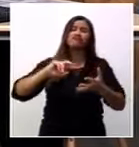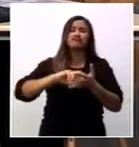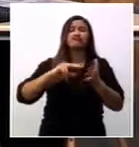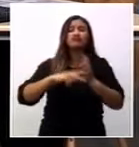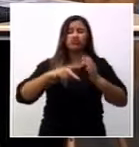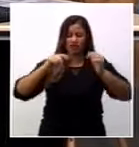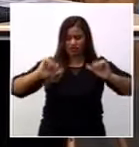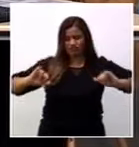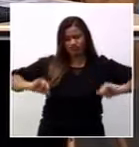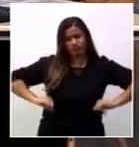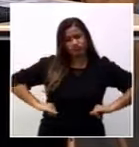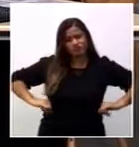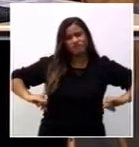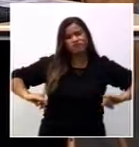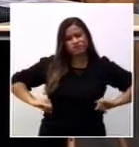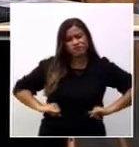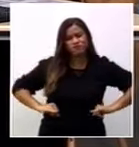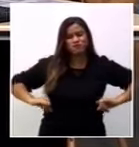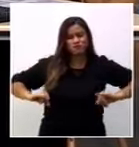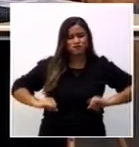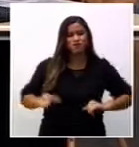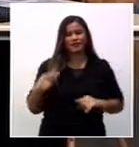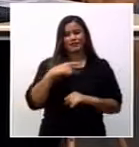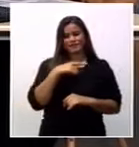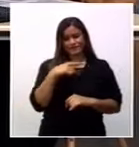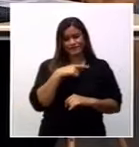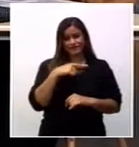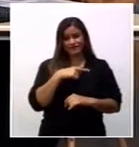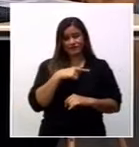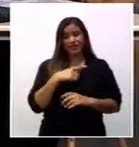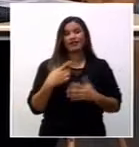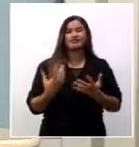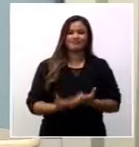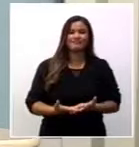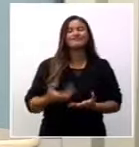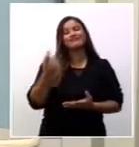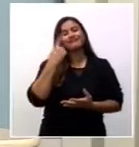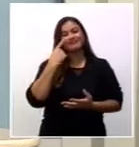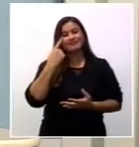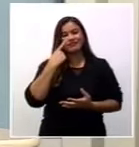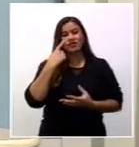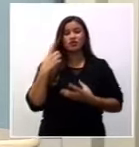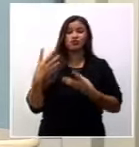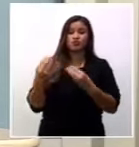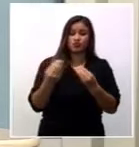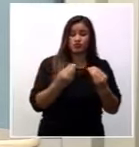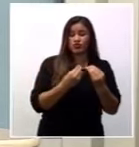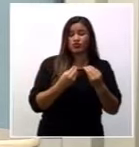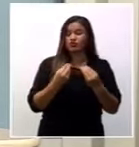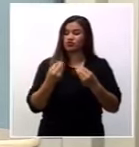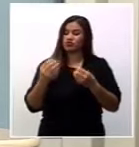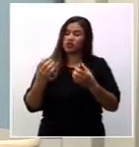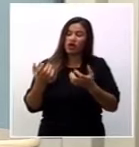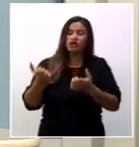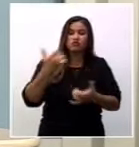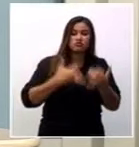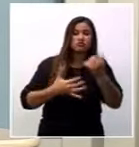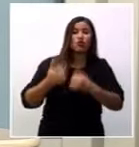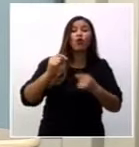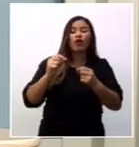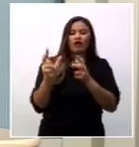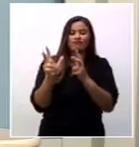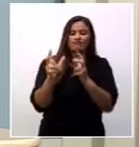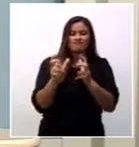as participações, né? As estudantes trouxeram um pouco, né, dessa questão da percepção, né? O